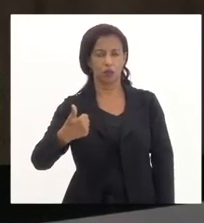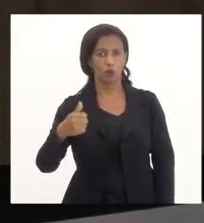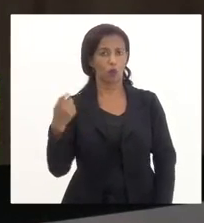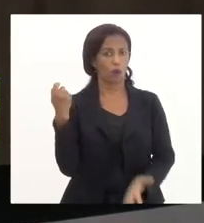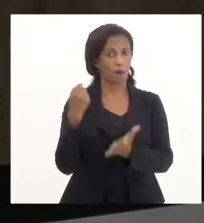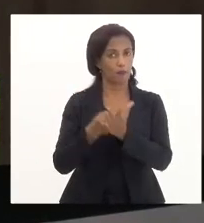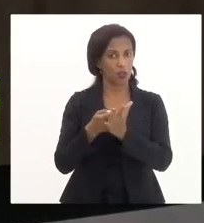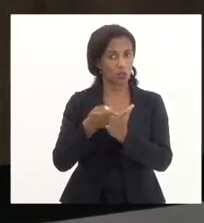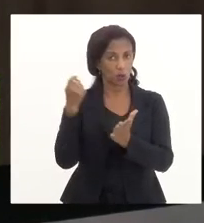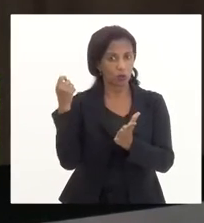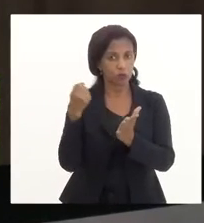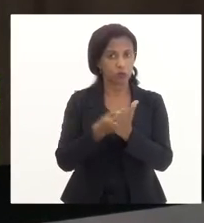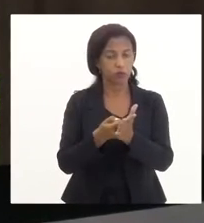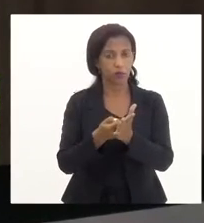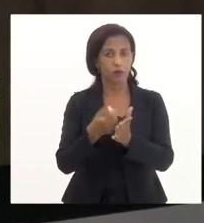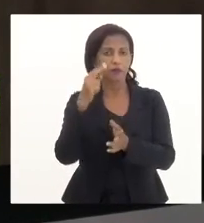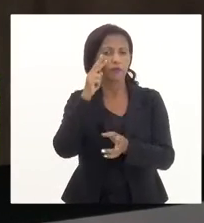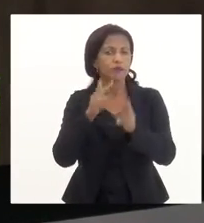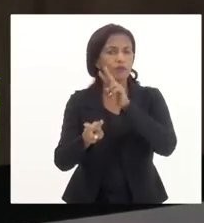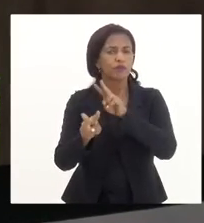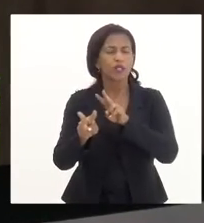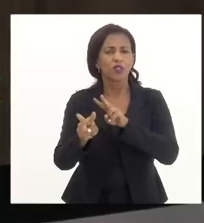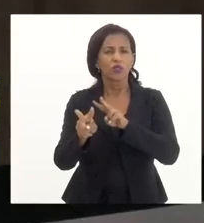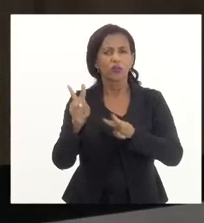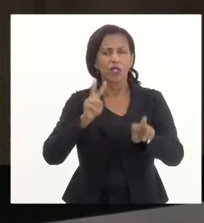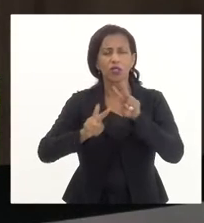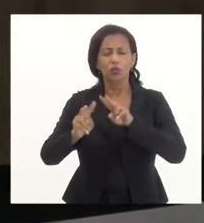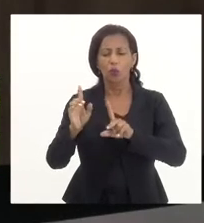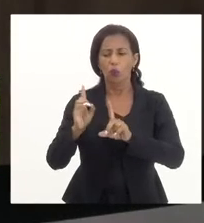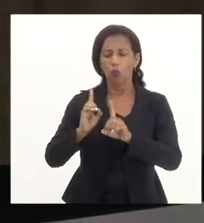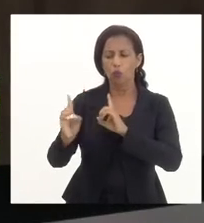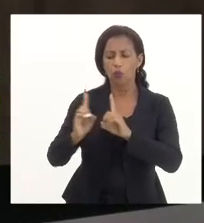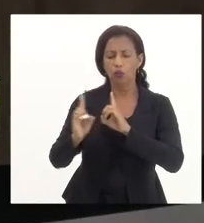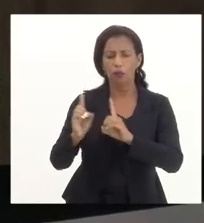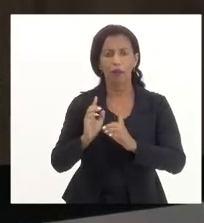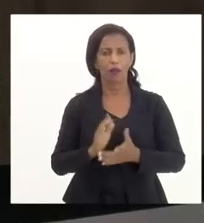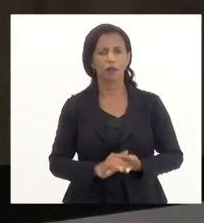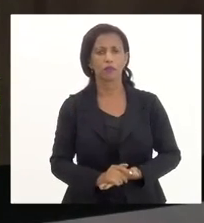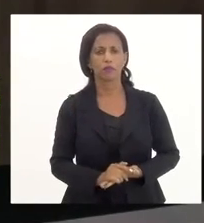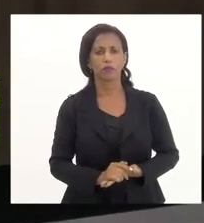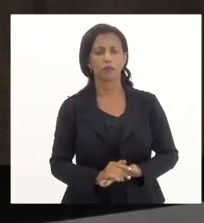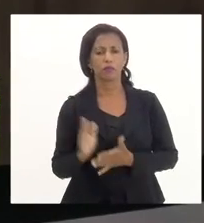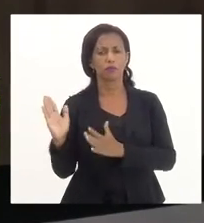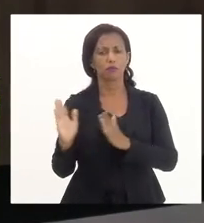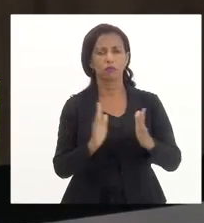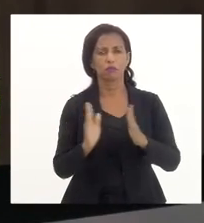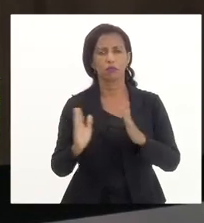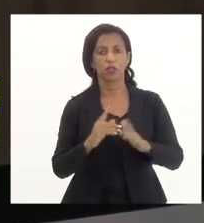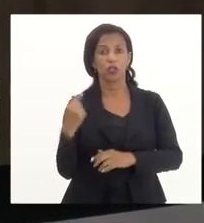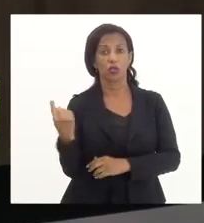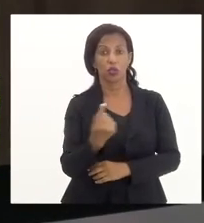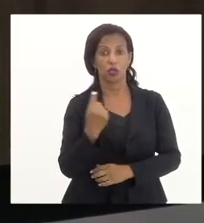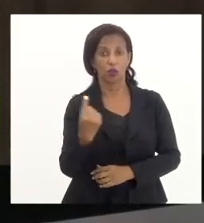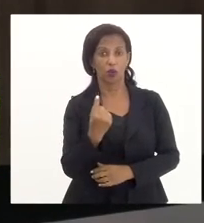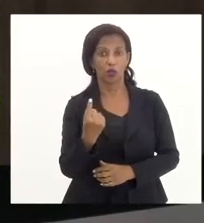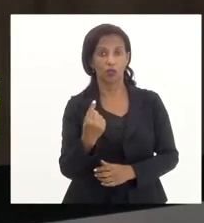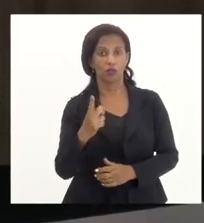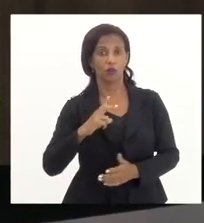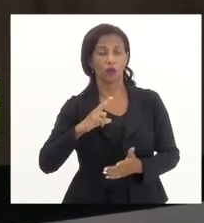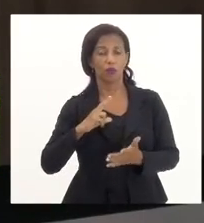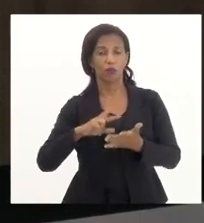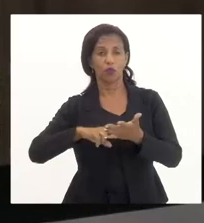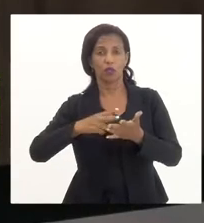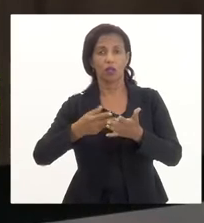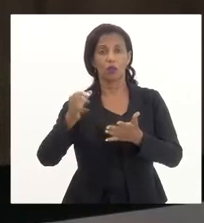ali impostas e aí eu vejo um debate uma retórica de que nós teríamos a